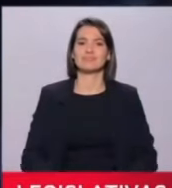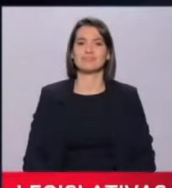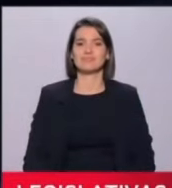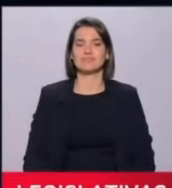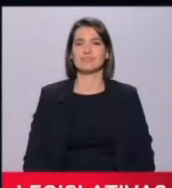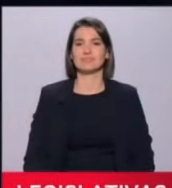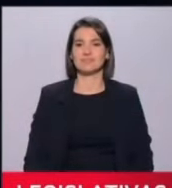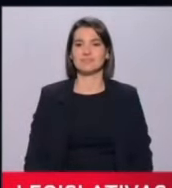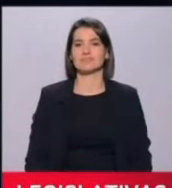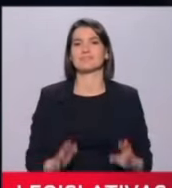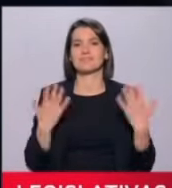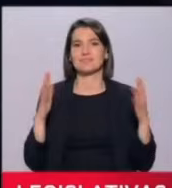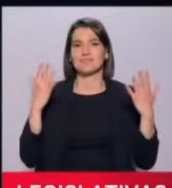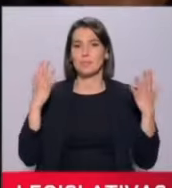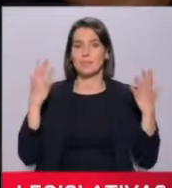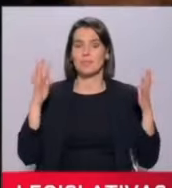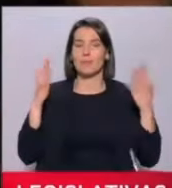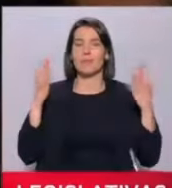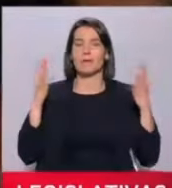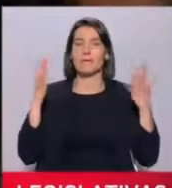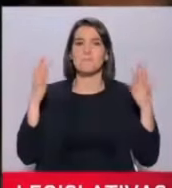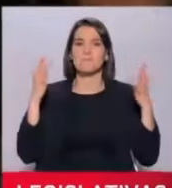E aí